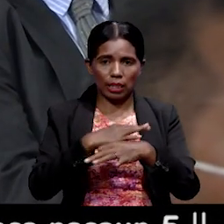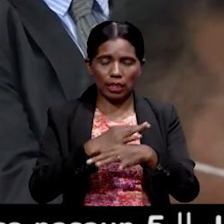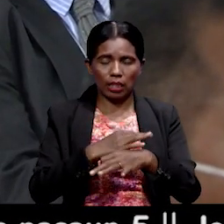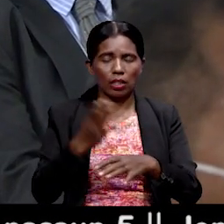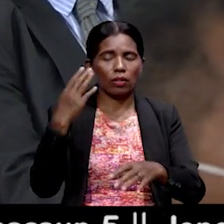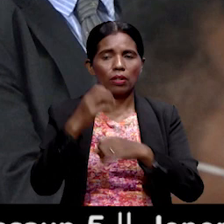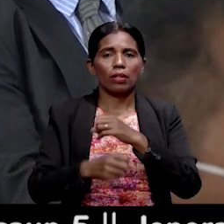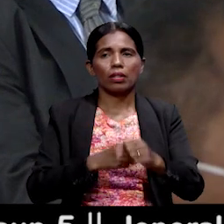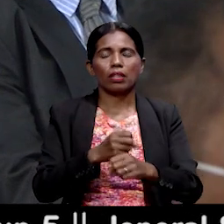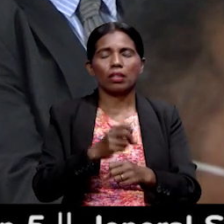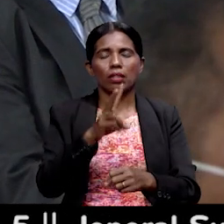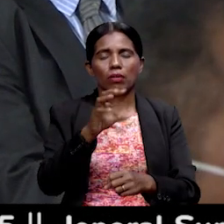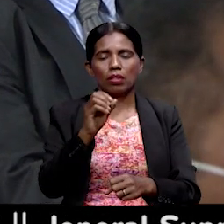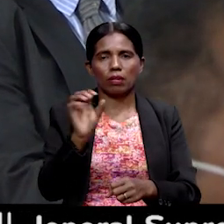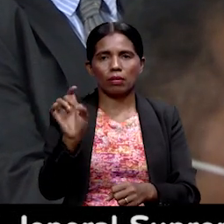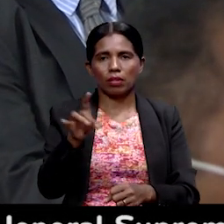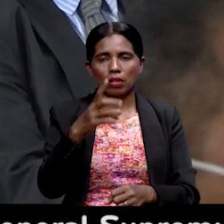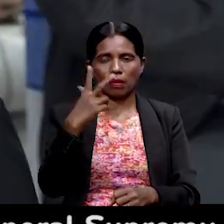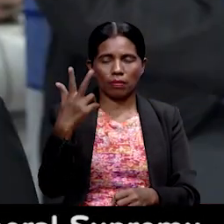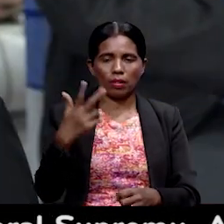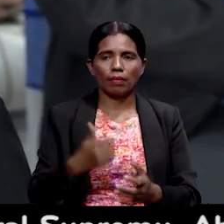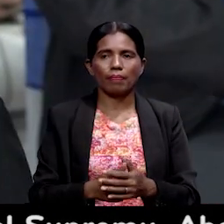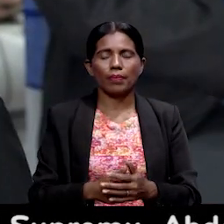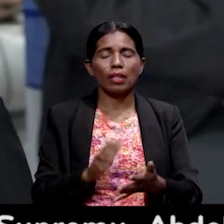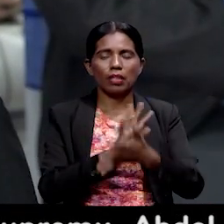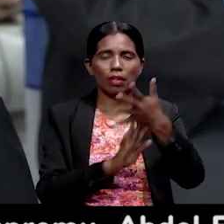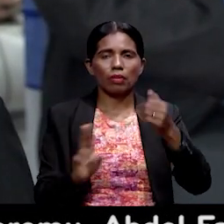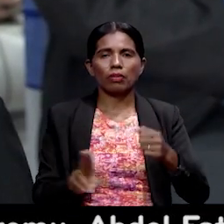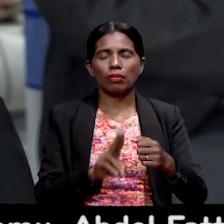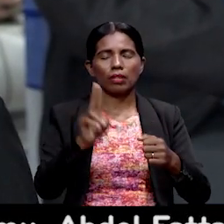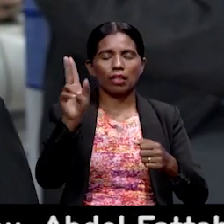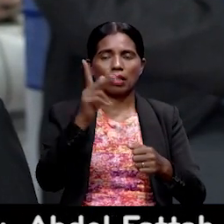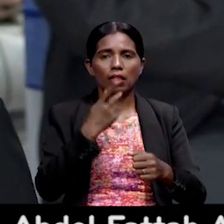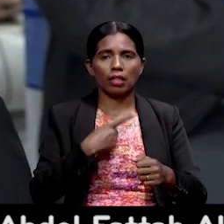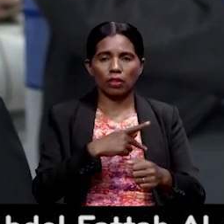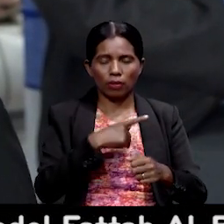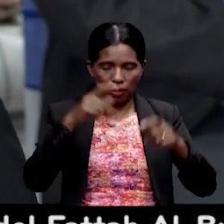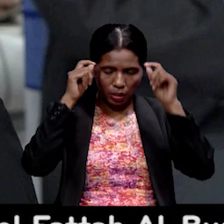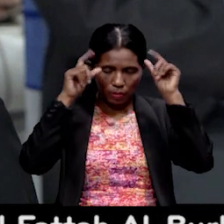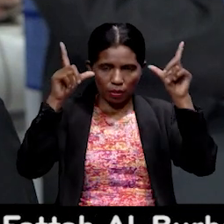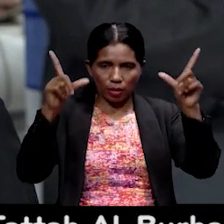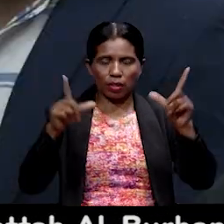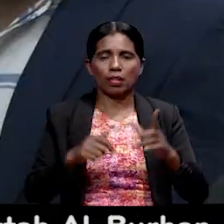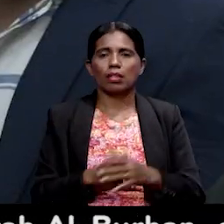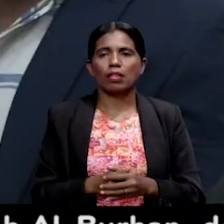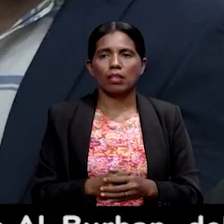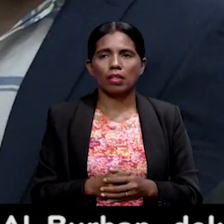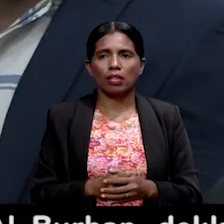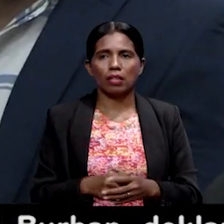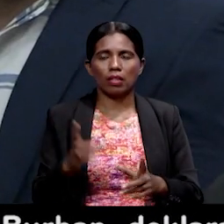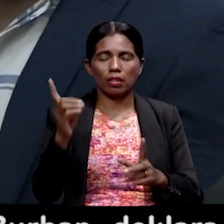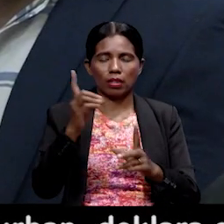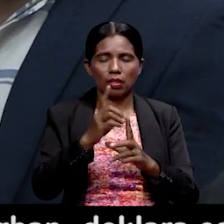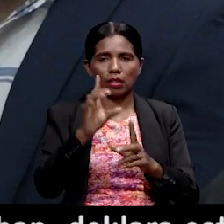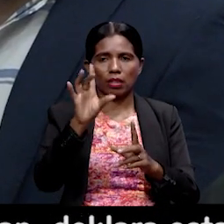desde tinang ring rua sanulu resintolu. Inauguração ba Universidade Católica Timorense São João Paulo II ne iha lorong